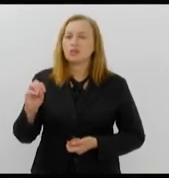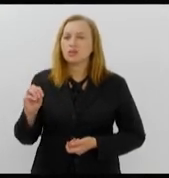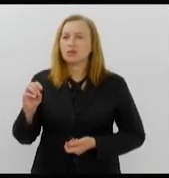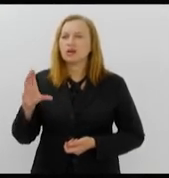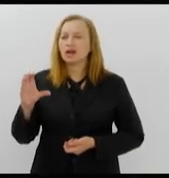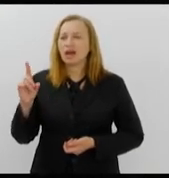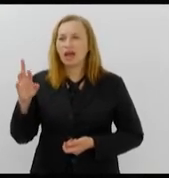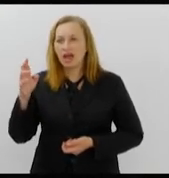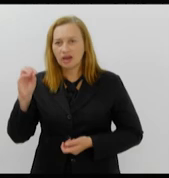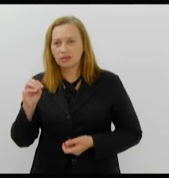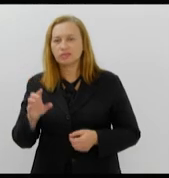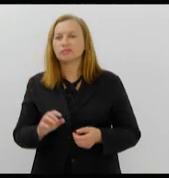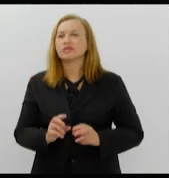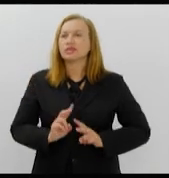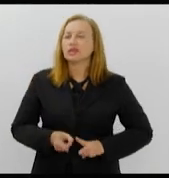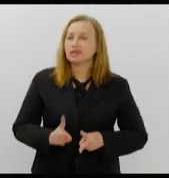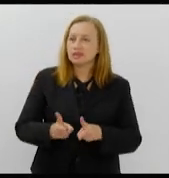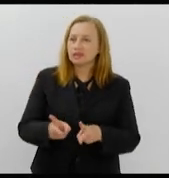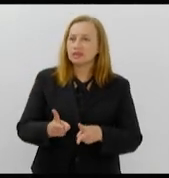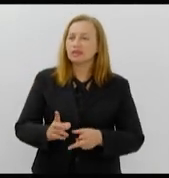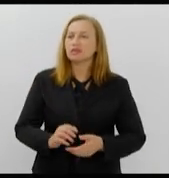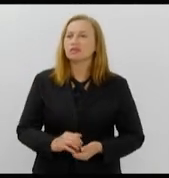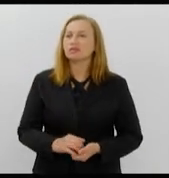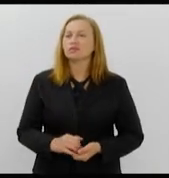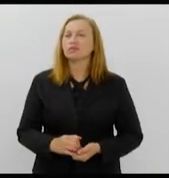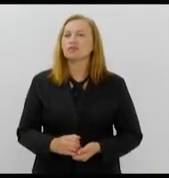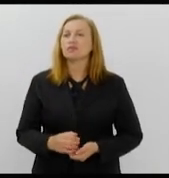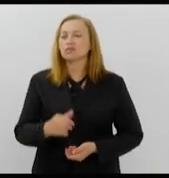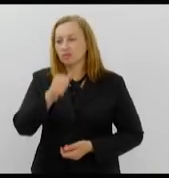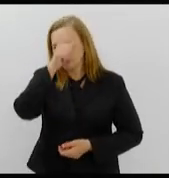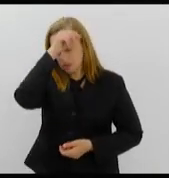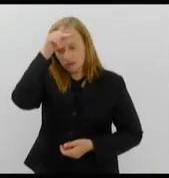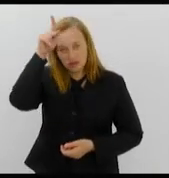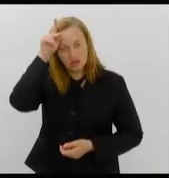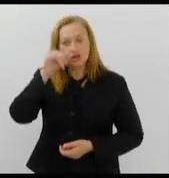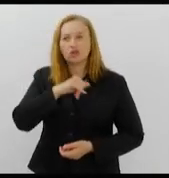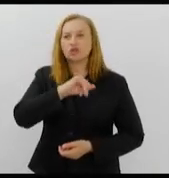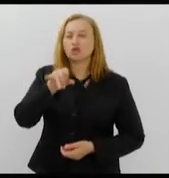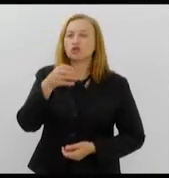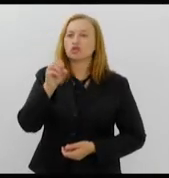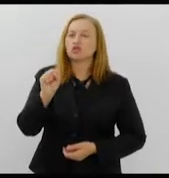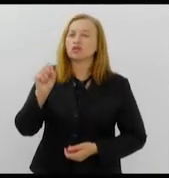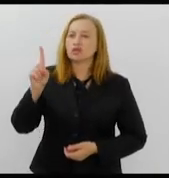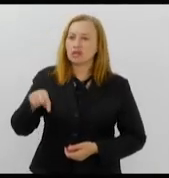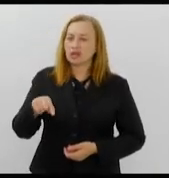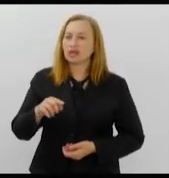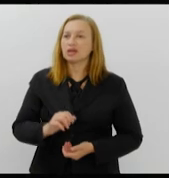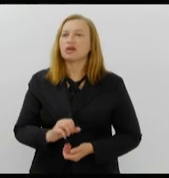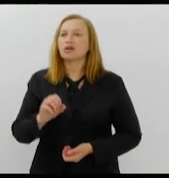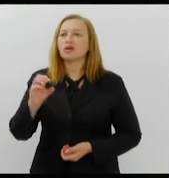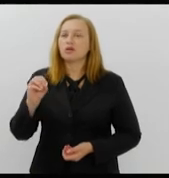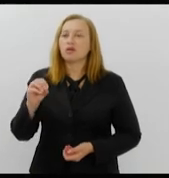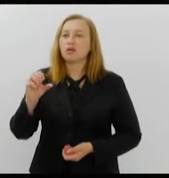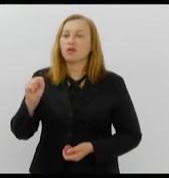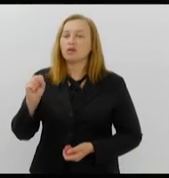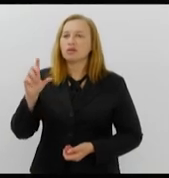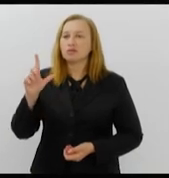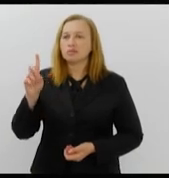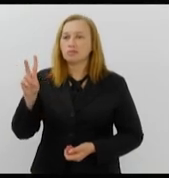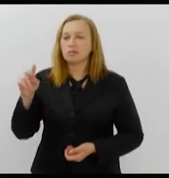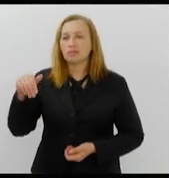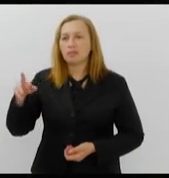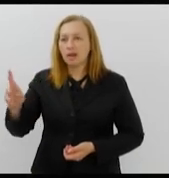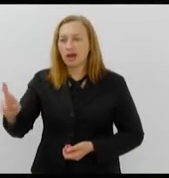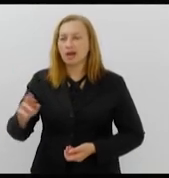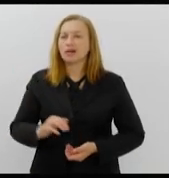está seguindo o legado do nosso saudoso prefeito José Osmar. Eu tenho certeza que o Bábito, com a ajuda da